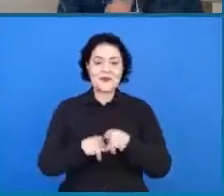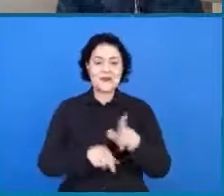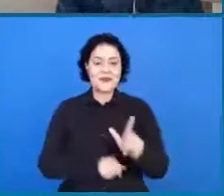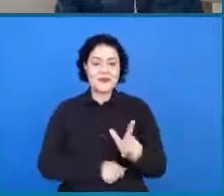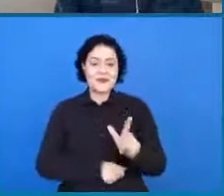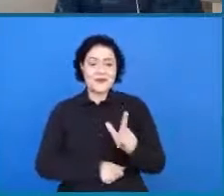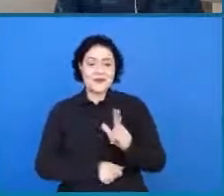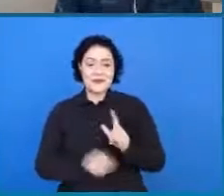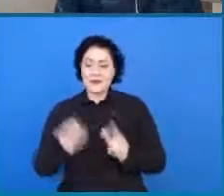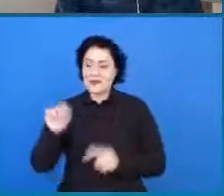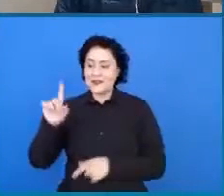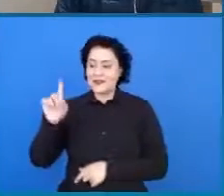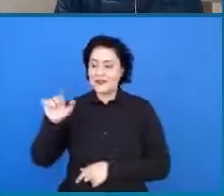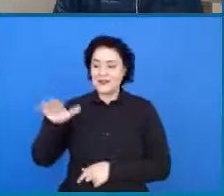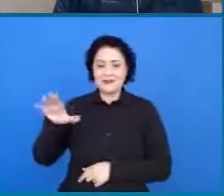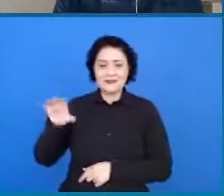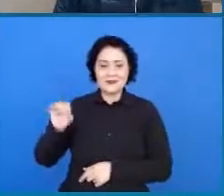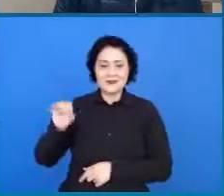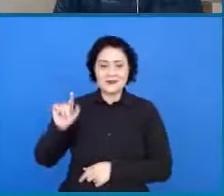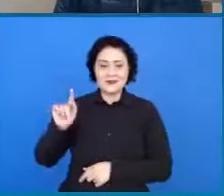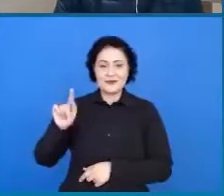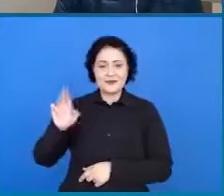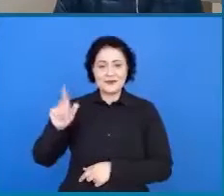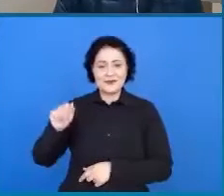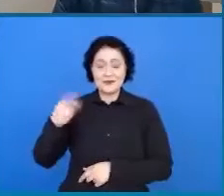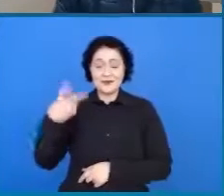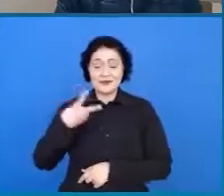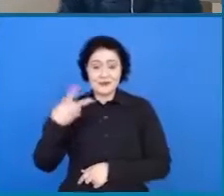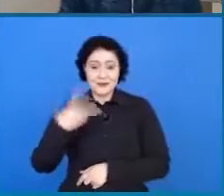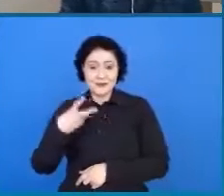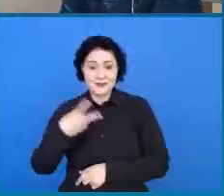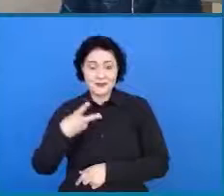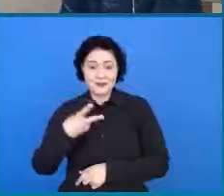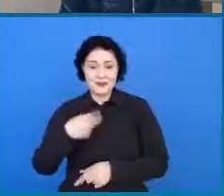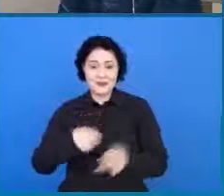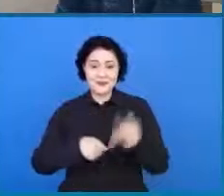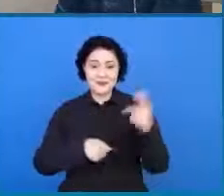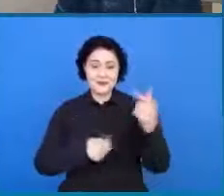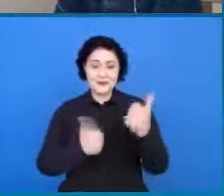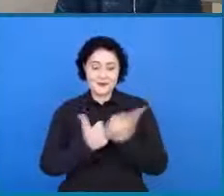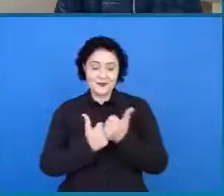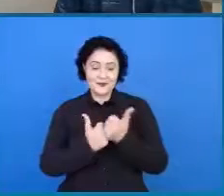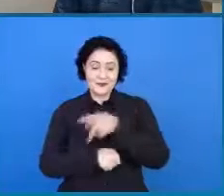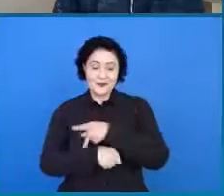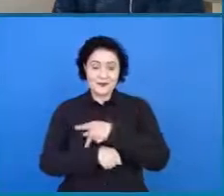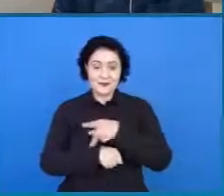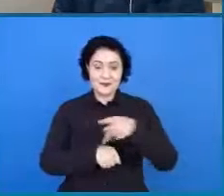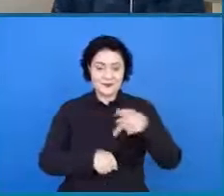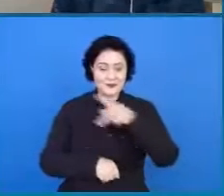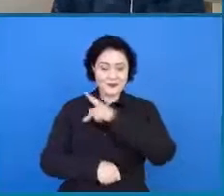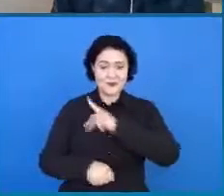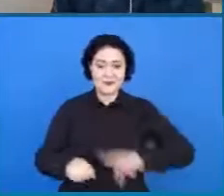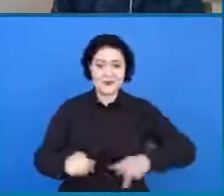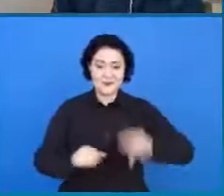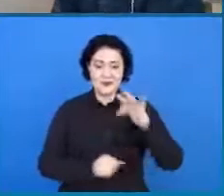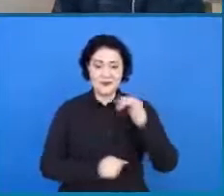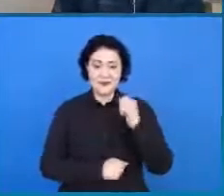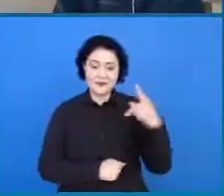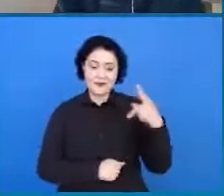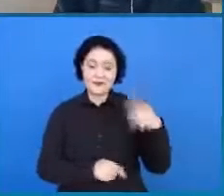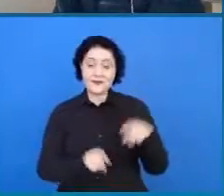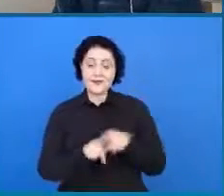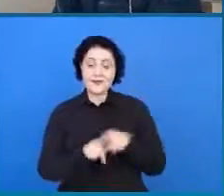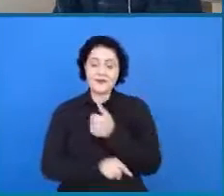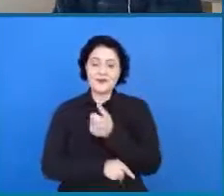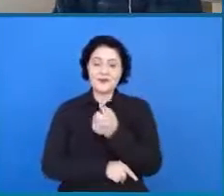nosso Adriano Greca 2º vice-presidente da Federação Espírita do Paraná está nos acompanhando e